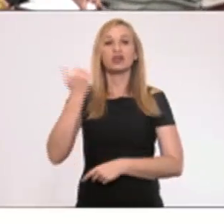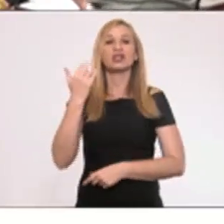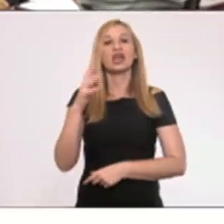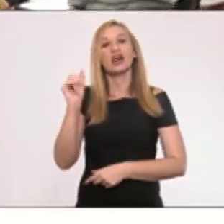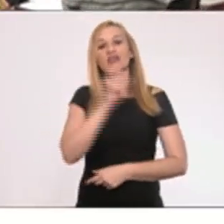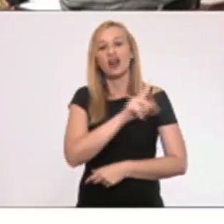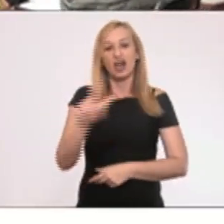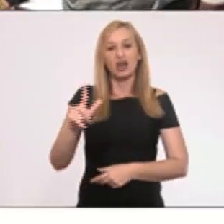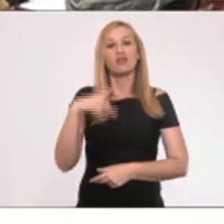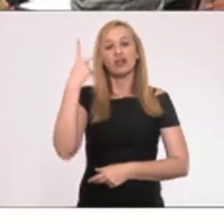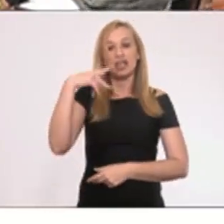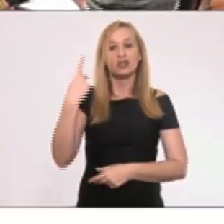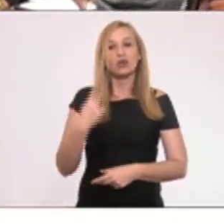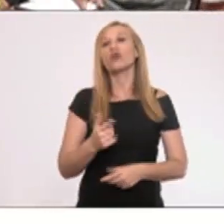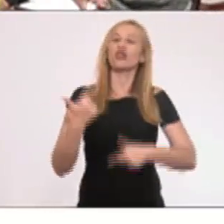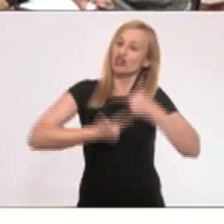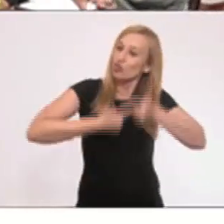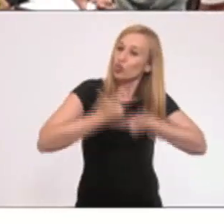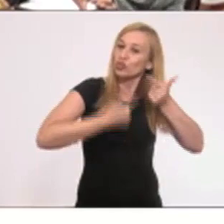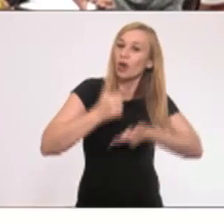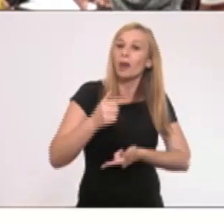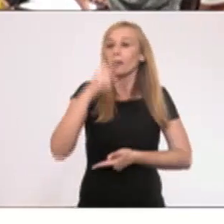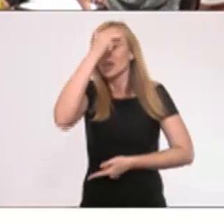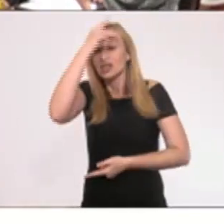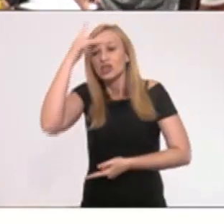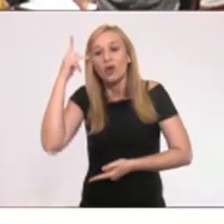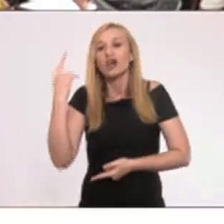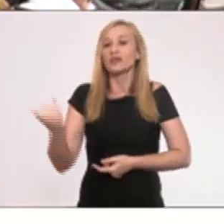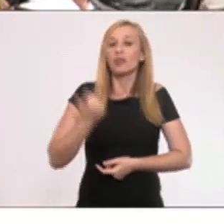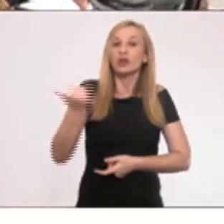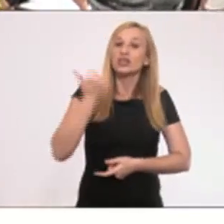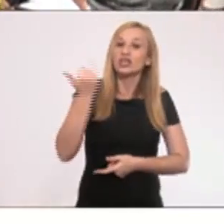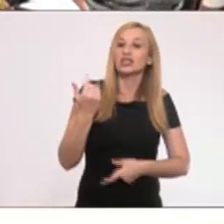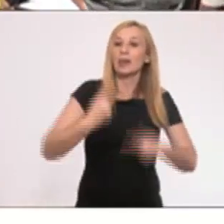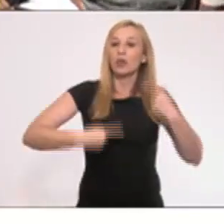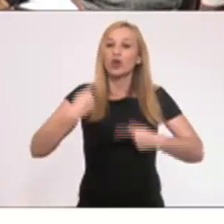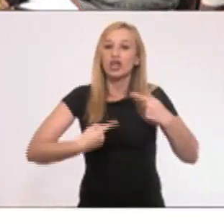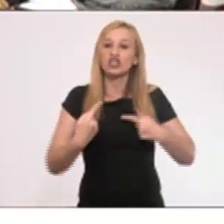Freitas, lutador, uma pessoa importante no cenário da política